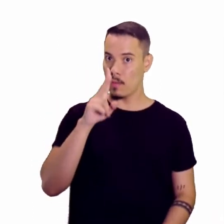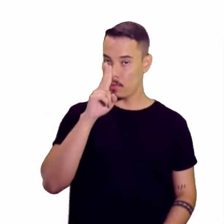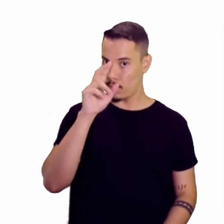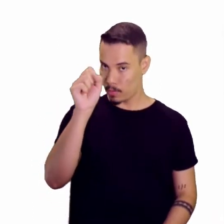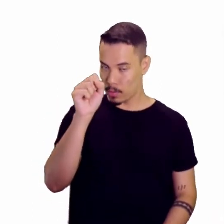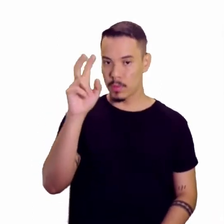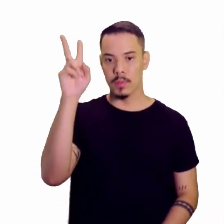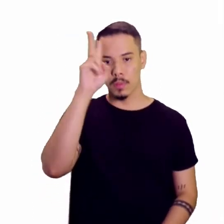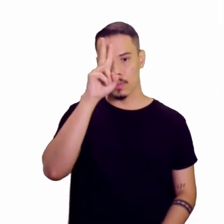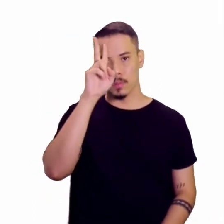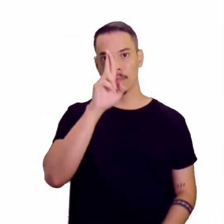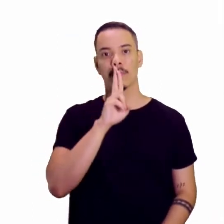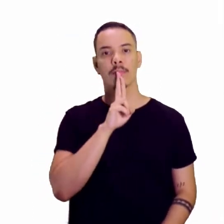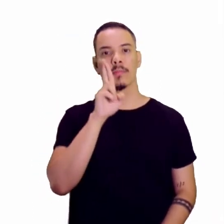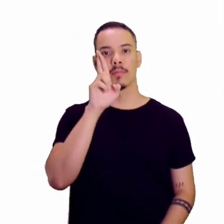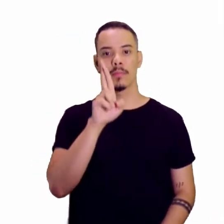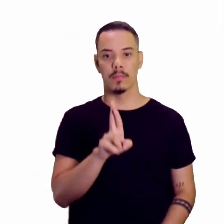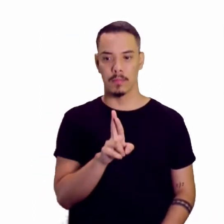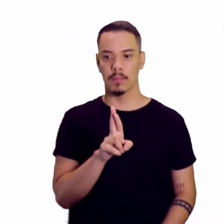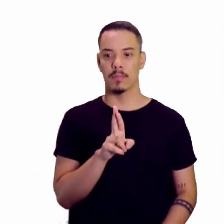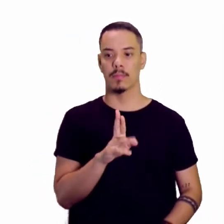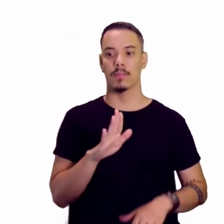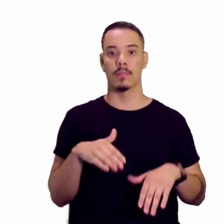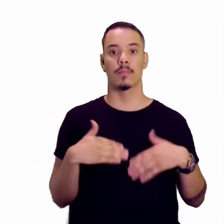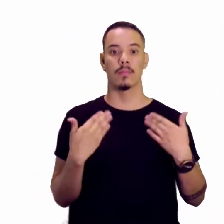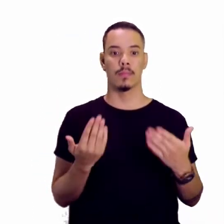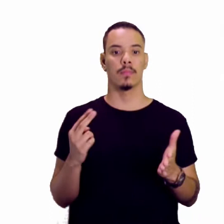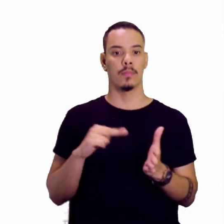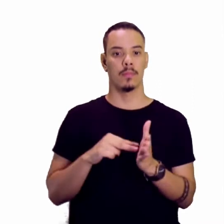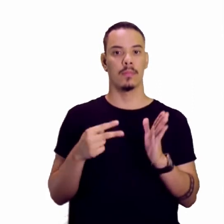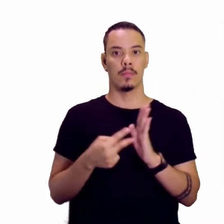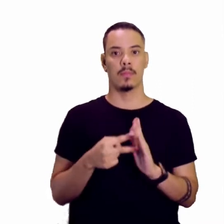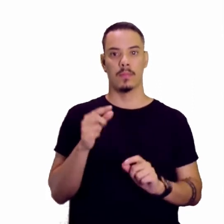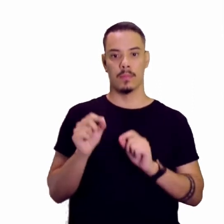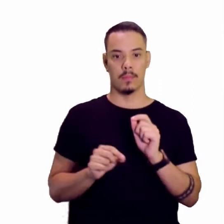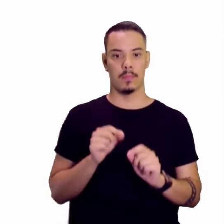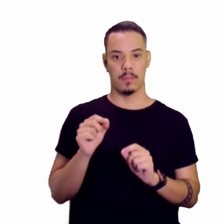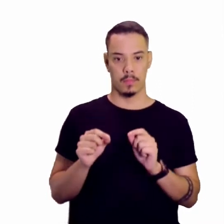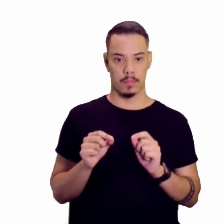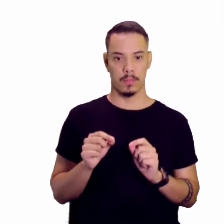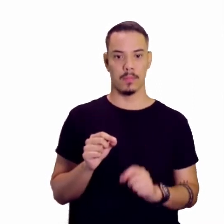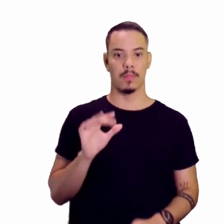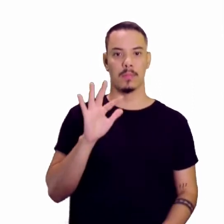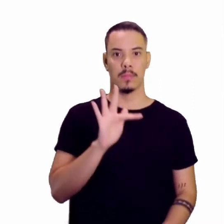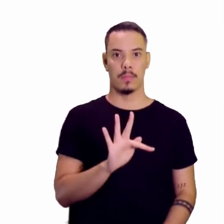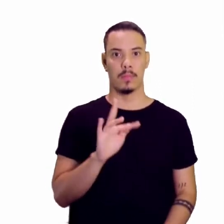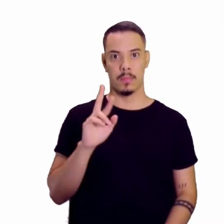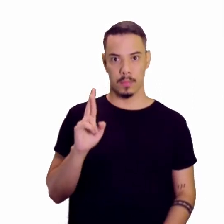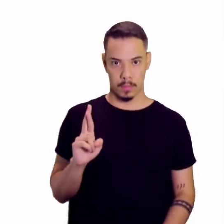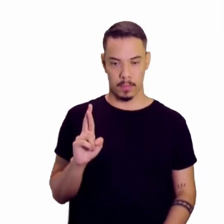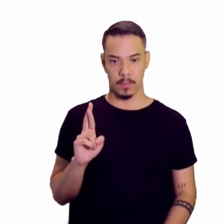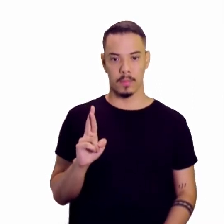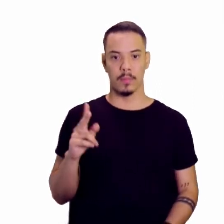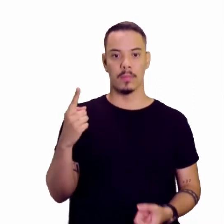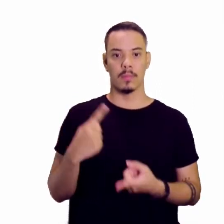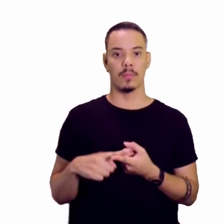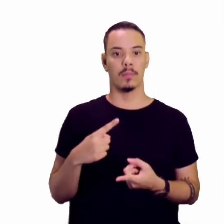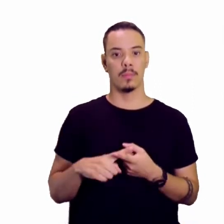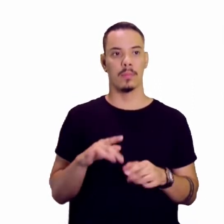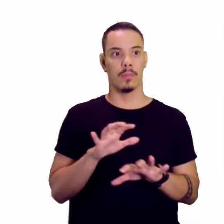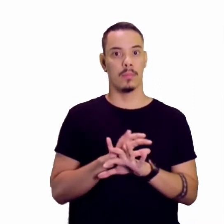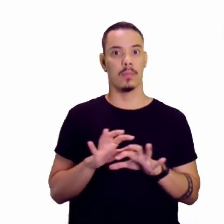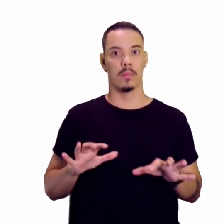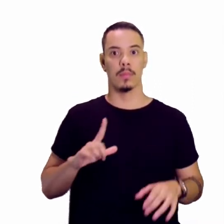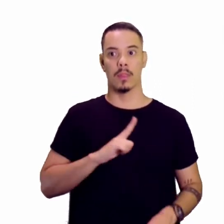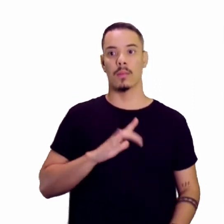força resultante, então, força resultante, nesse caso, a força-peso é a